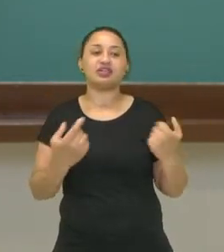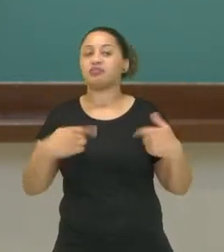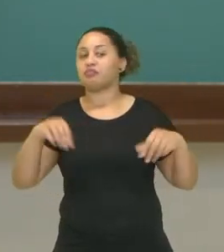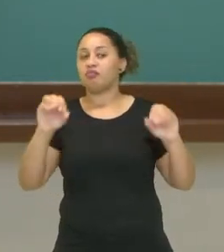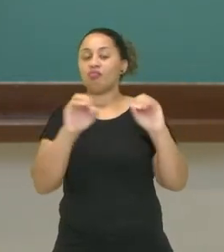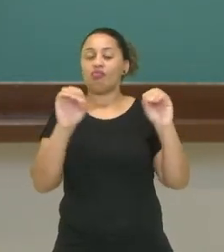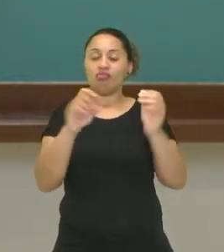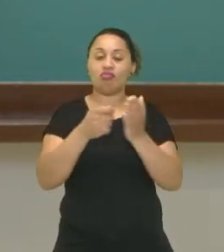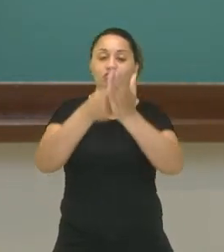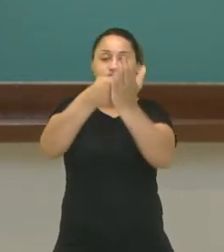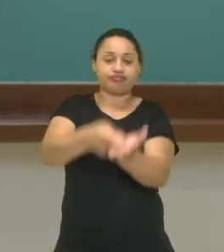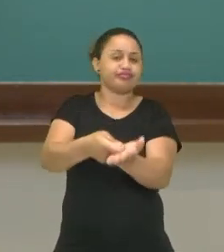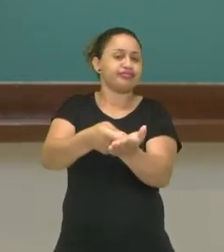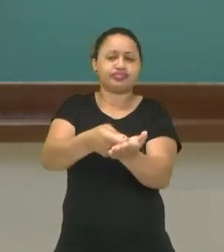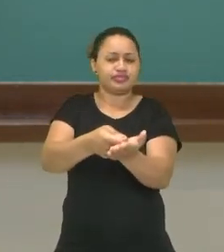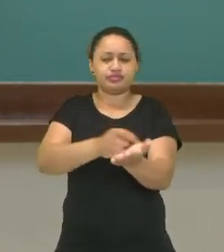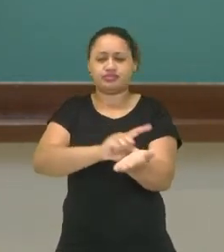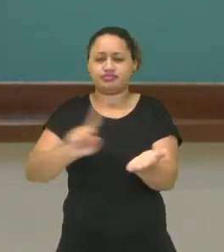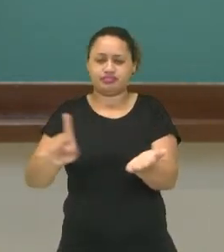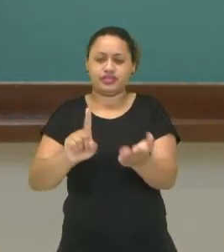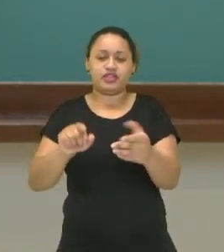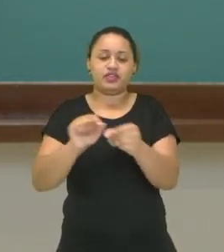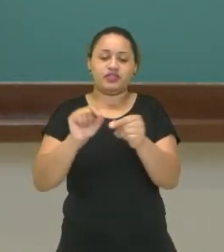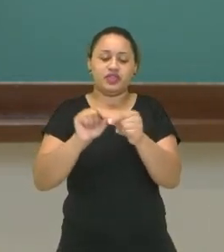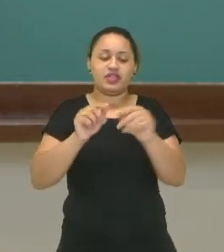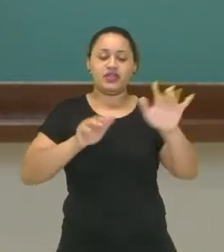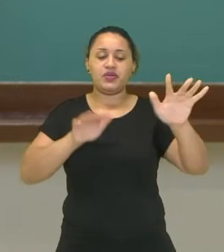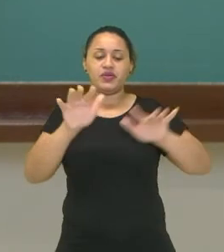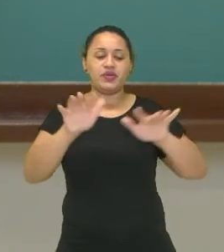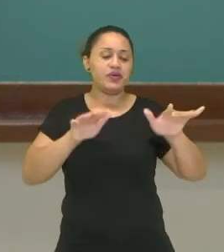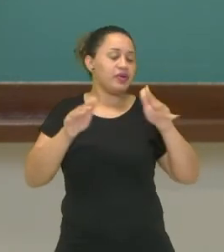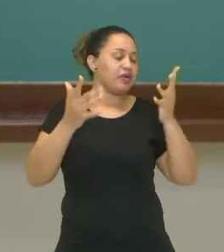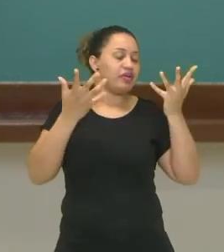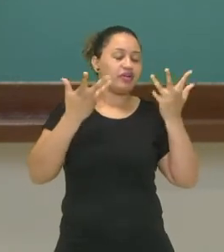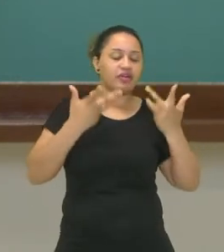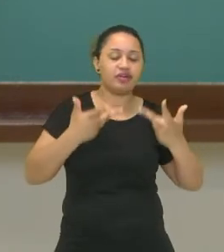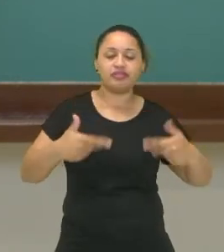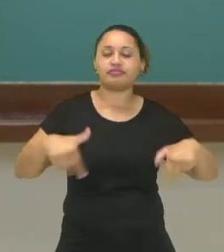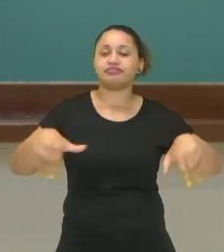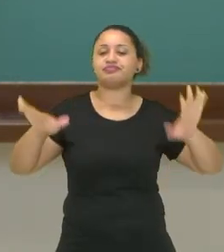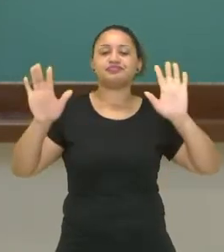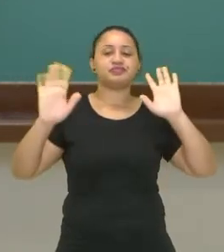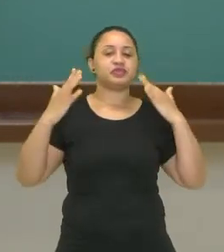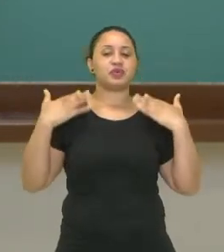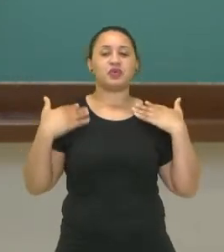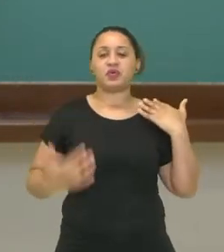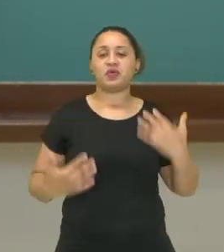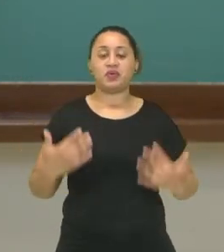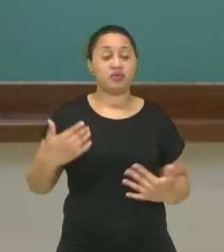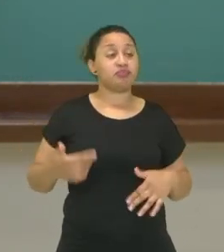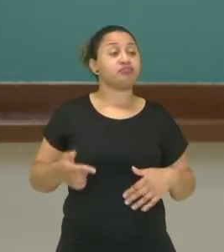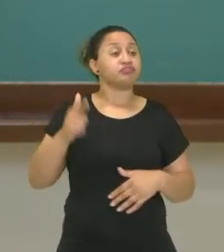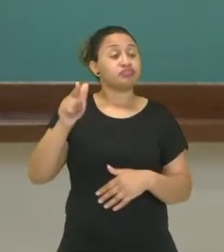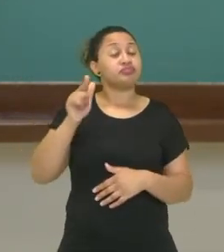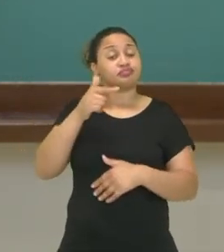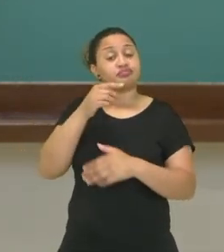nada forçado. Então eles faziam os movimentos fluírem. E foi ali na Dinamarca que